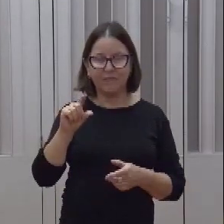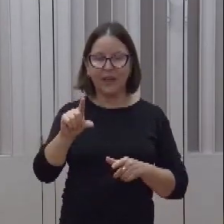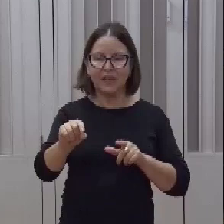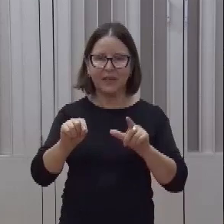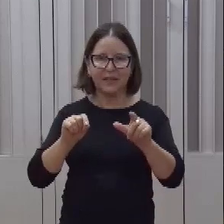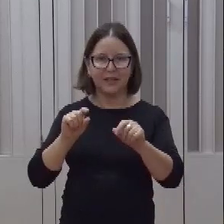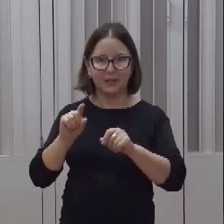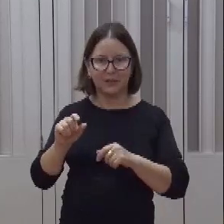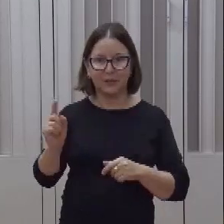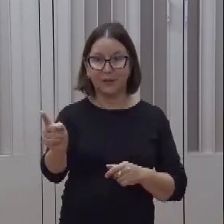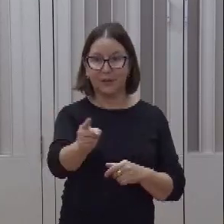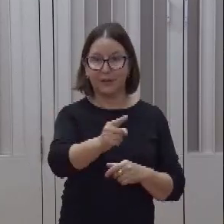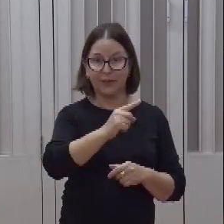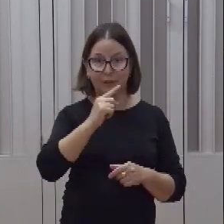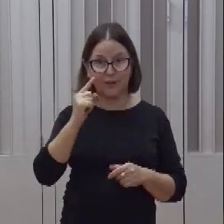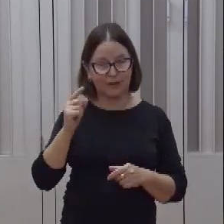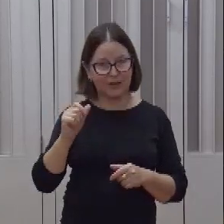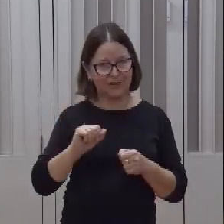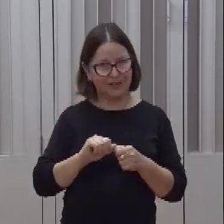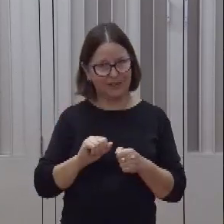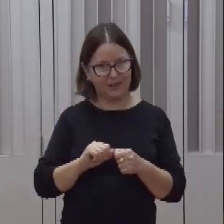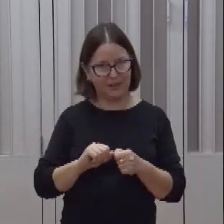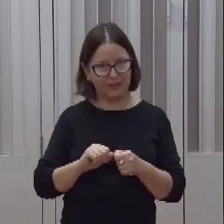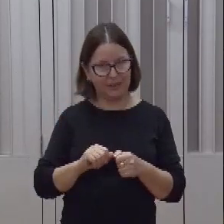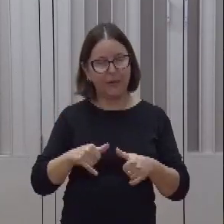decisões que tomamos. Permaneçam em mim.